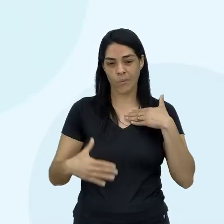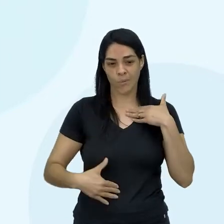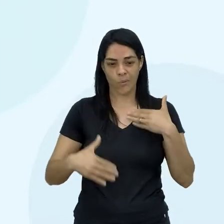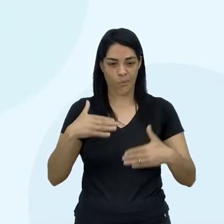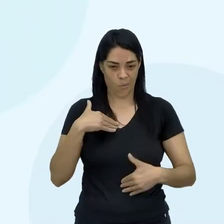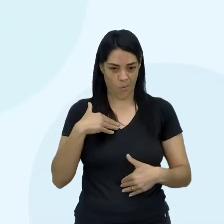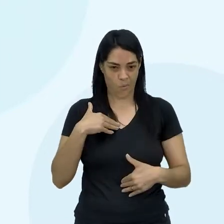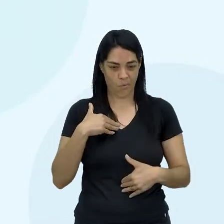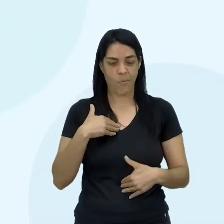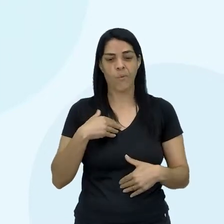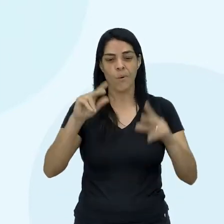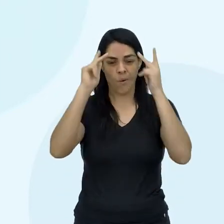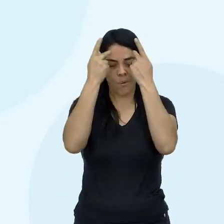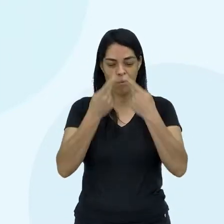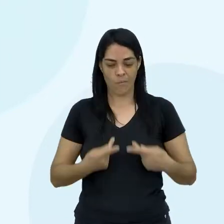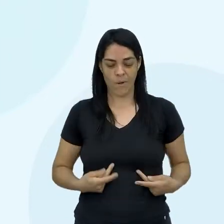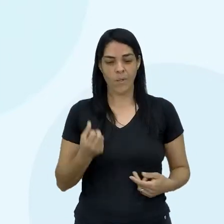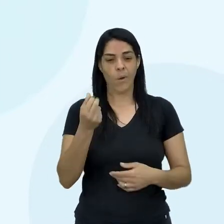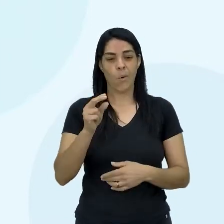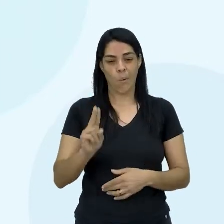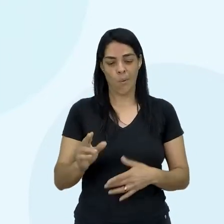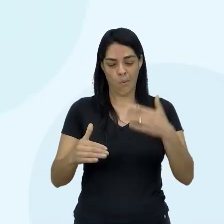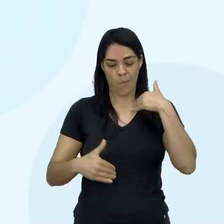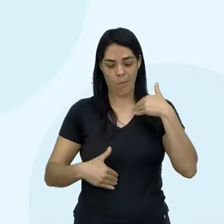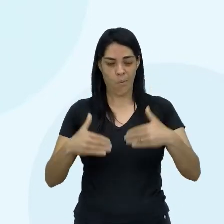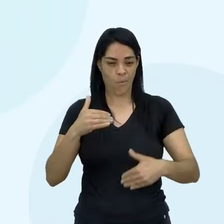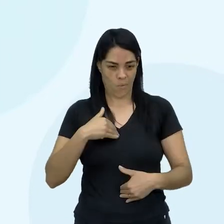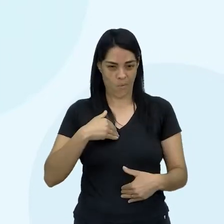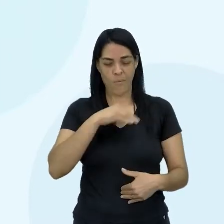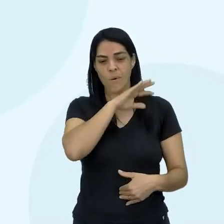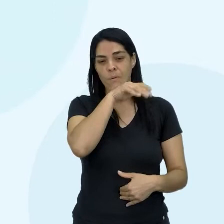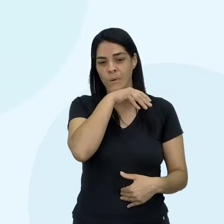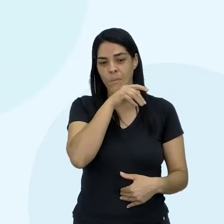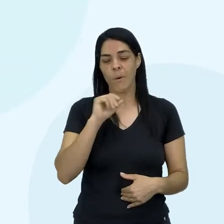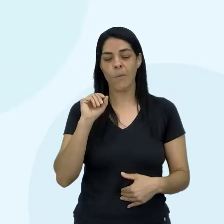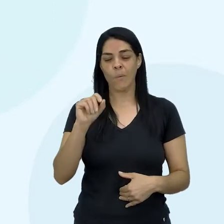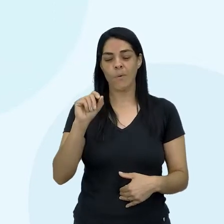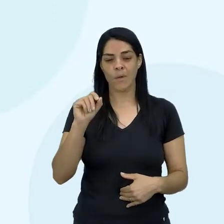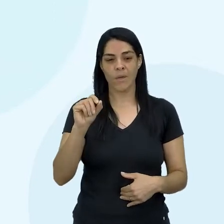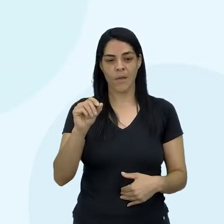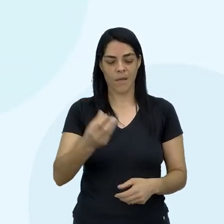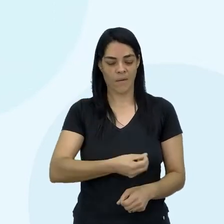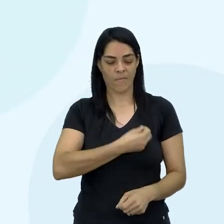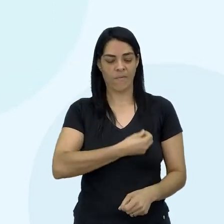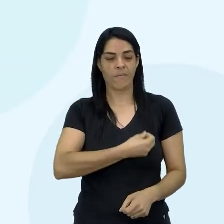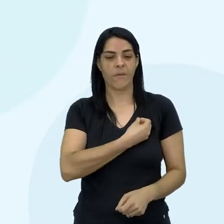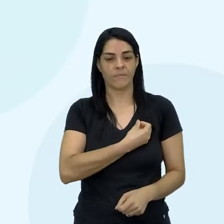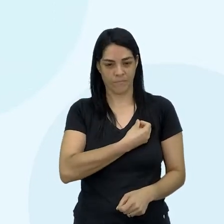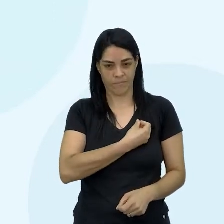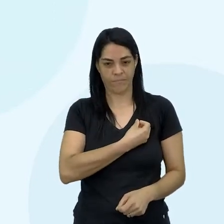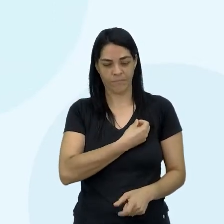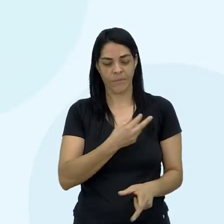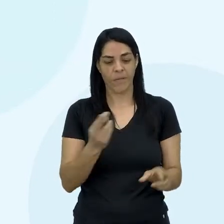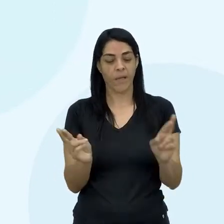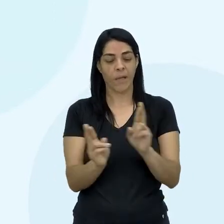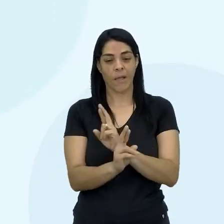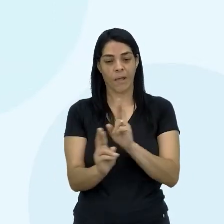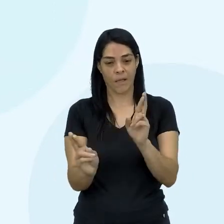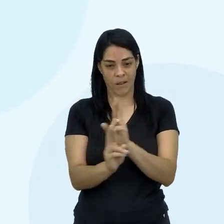animal, a primeira emergência que nós temos é a sobrevivência. Muito